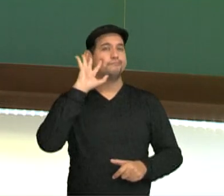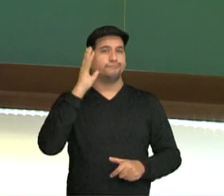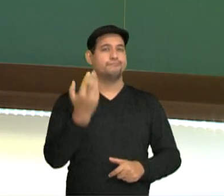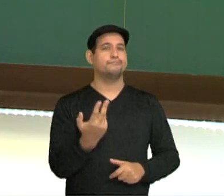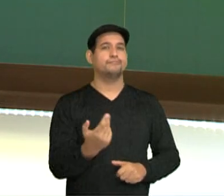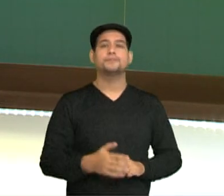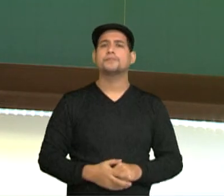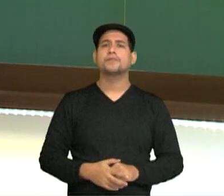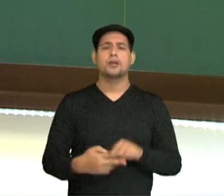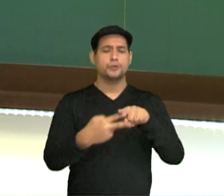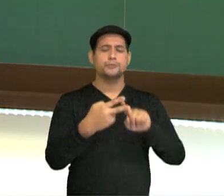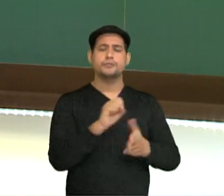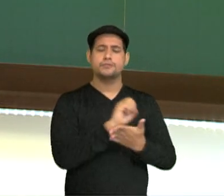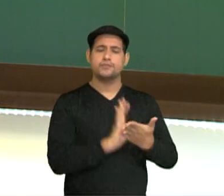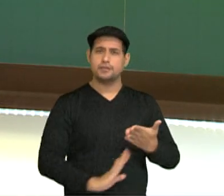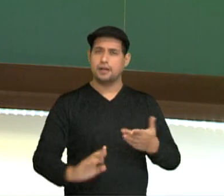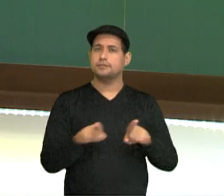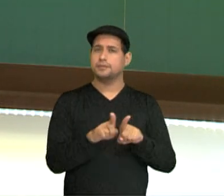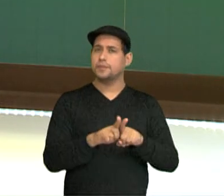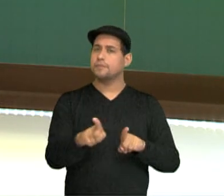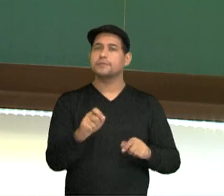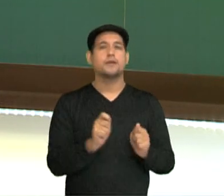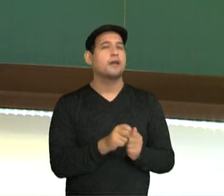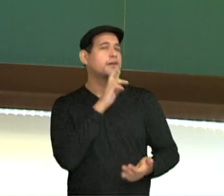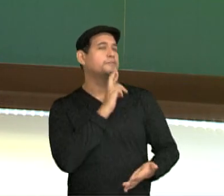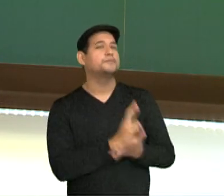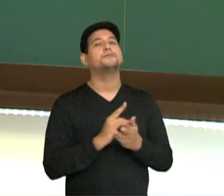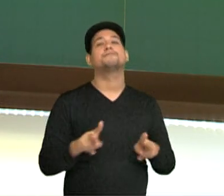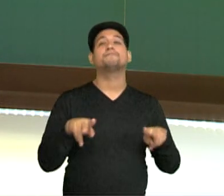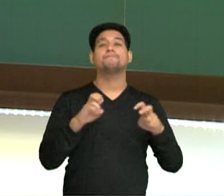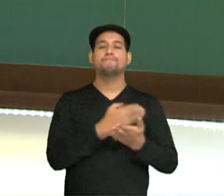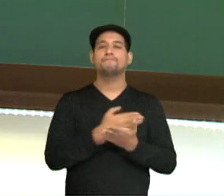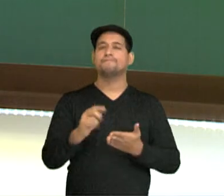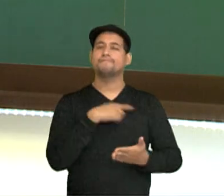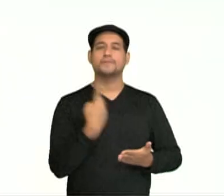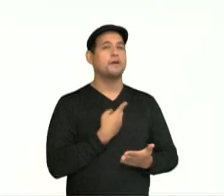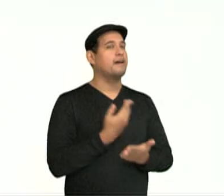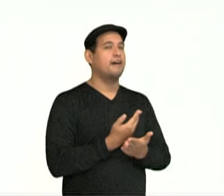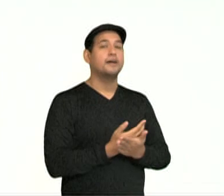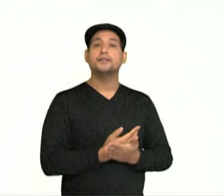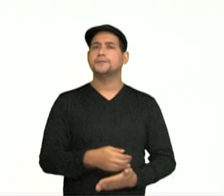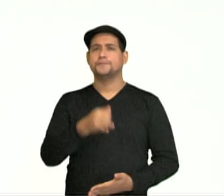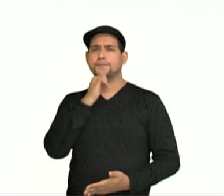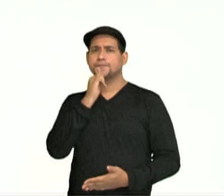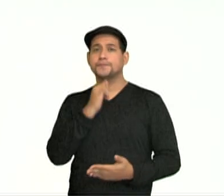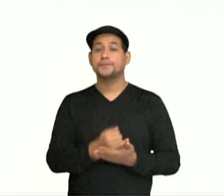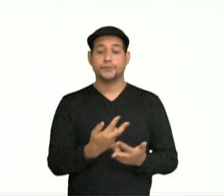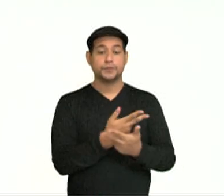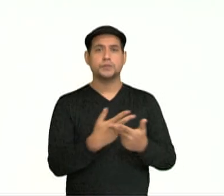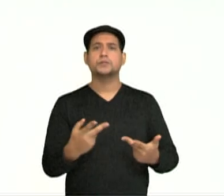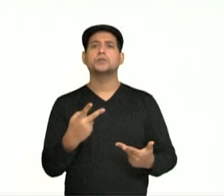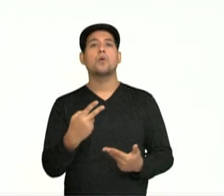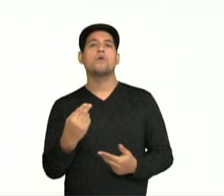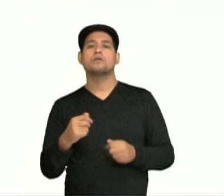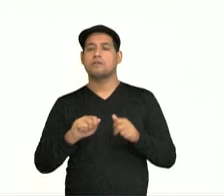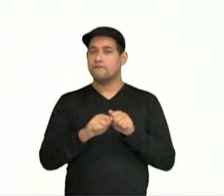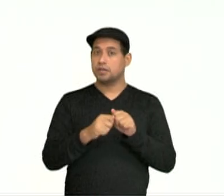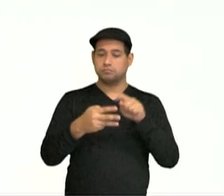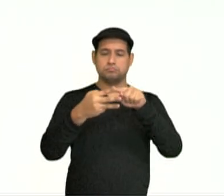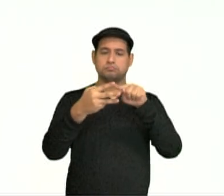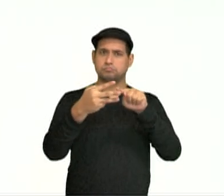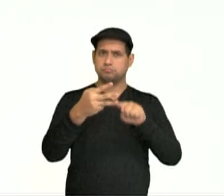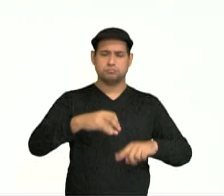coisa. 2 atividadezinhas ali para vocês responderem sobre esse início da nossa aula. Exemplos de bens fabricados pelos 3